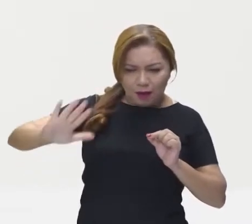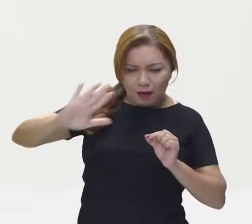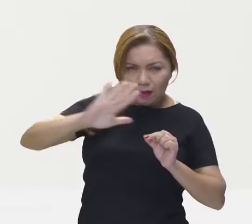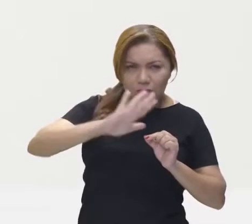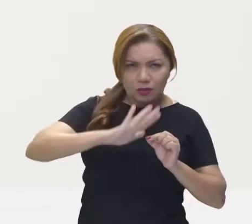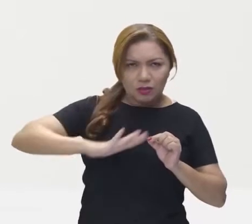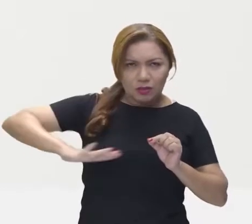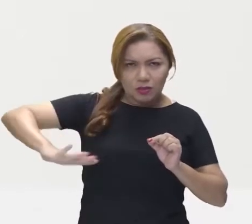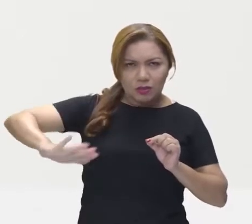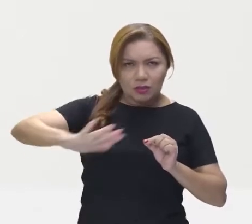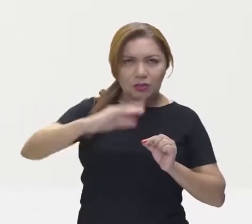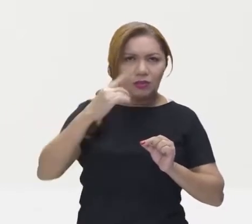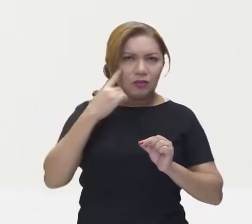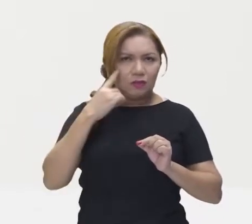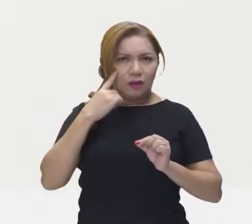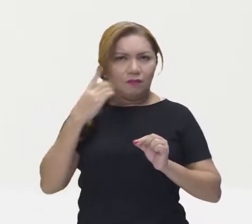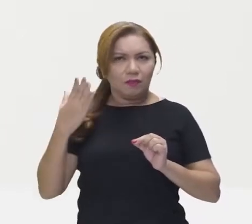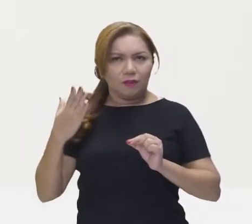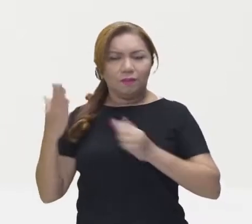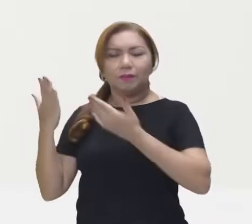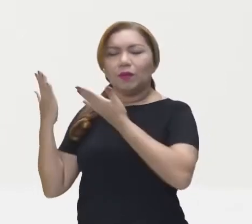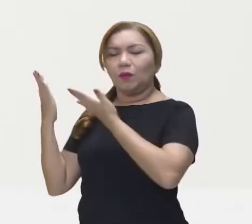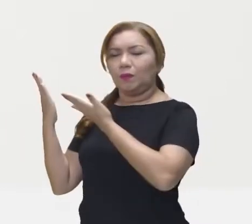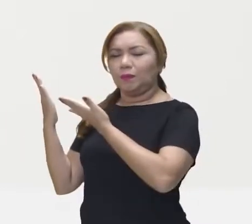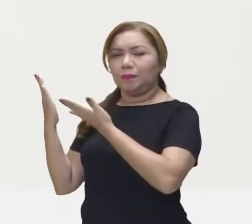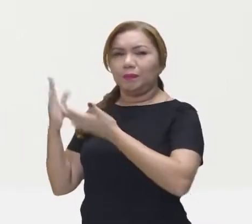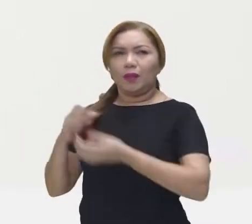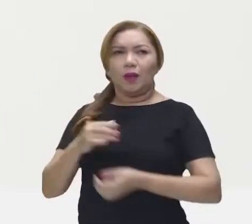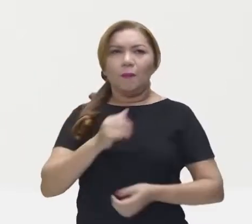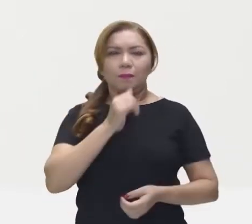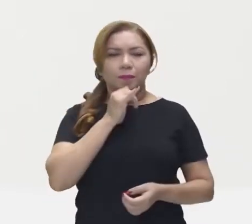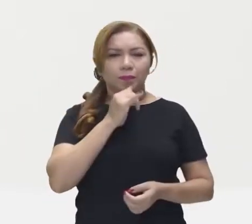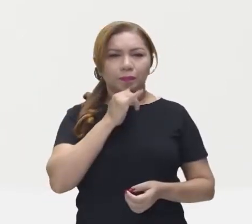tela, esse campo de futebol.